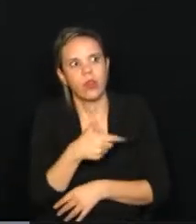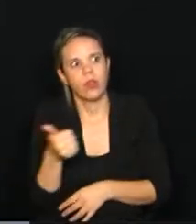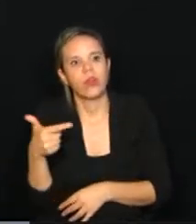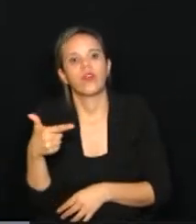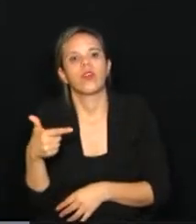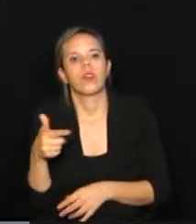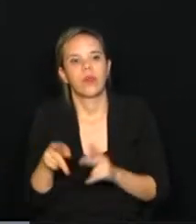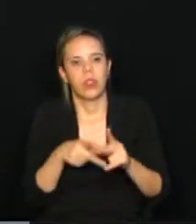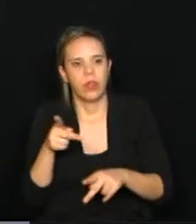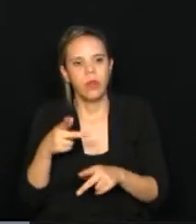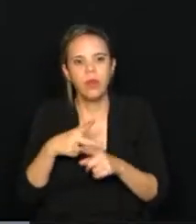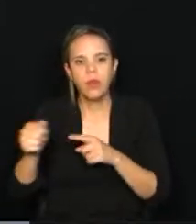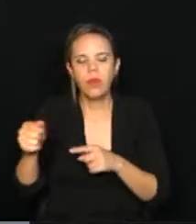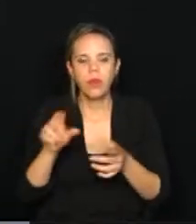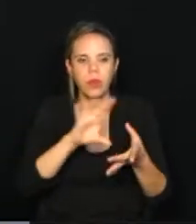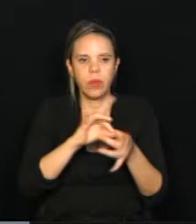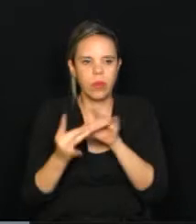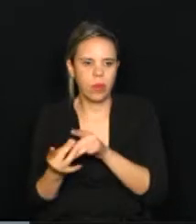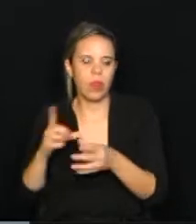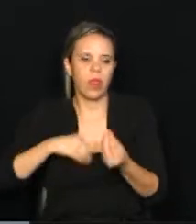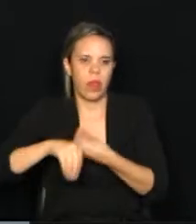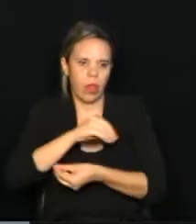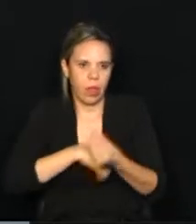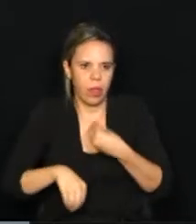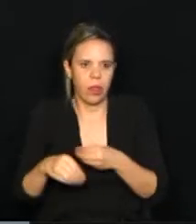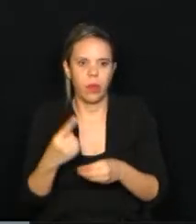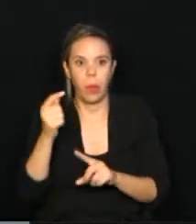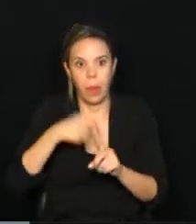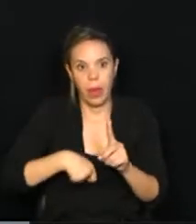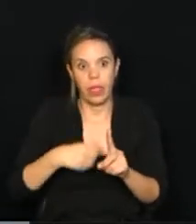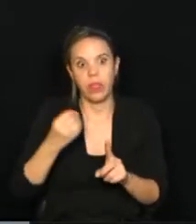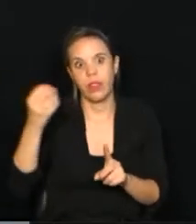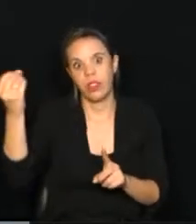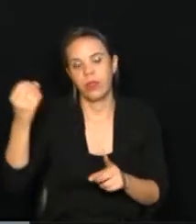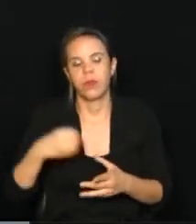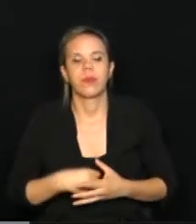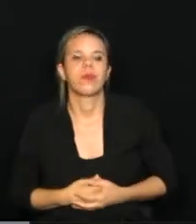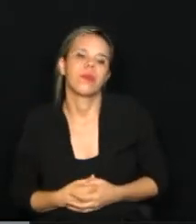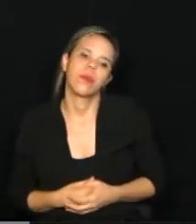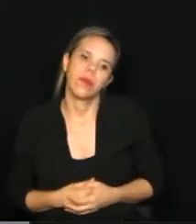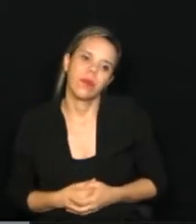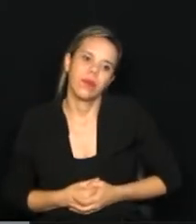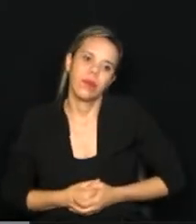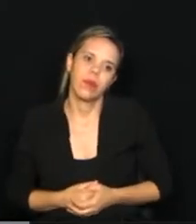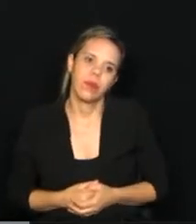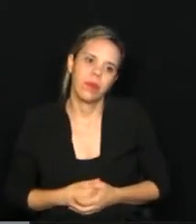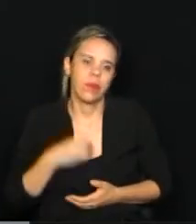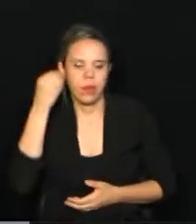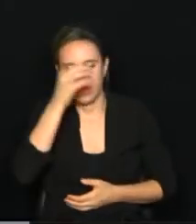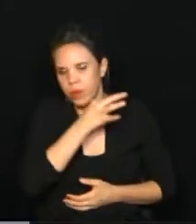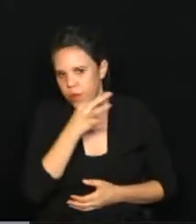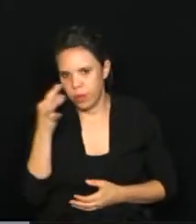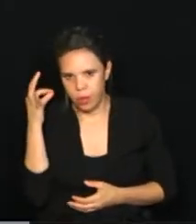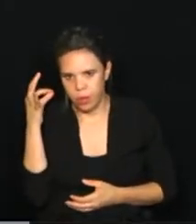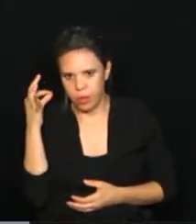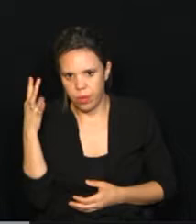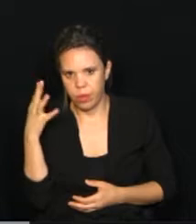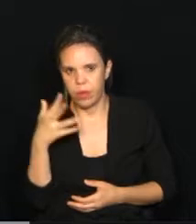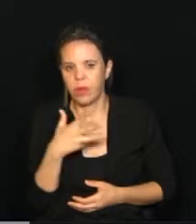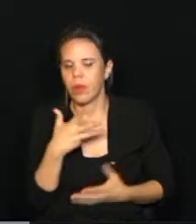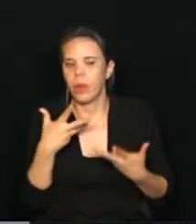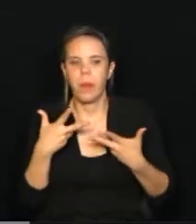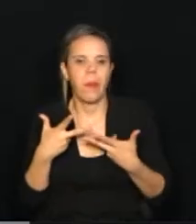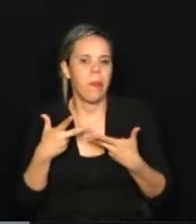aí eu fui para a Olimpíadas, teve amistosa, a gente ficou um mês viajando. É uma experiência, não tem